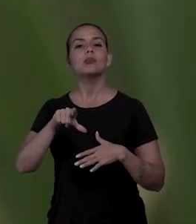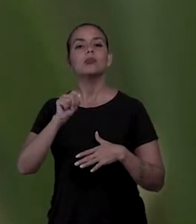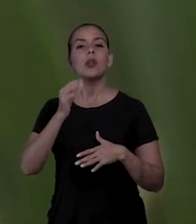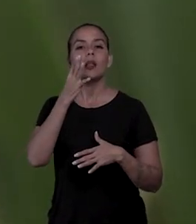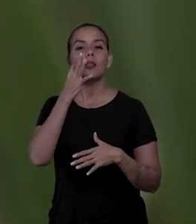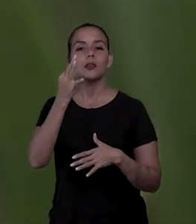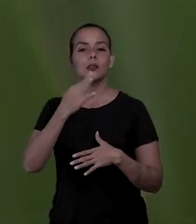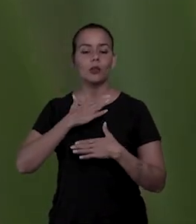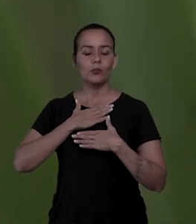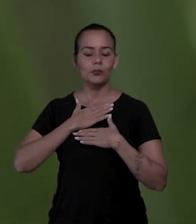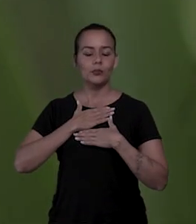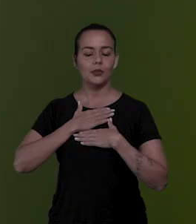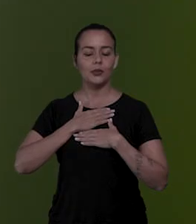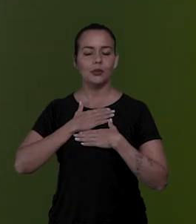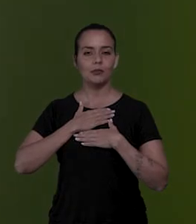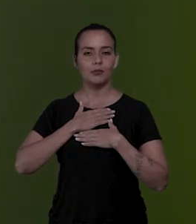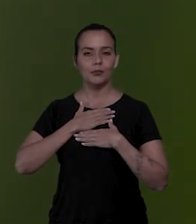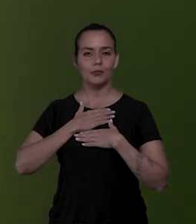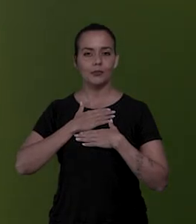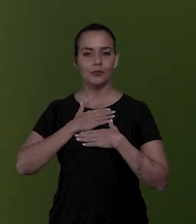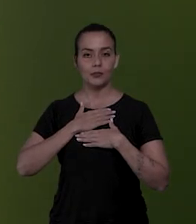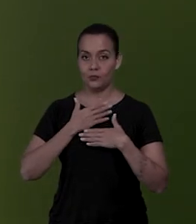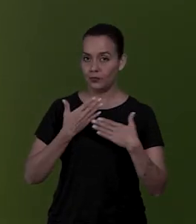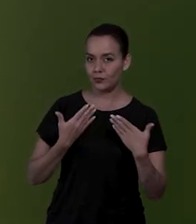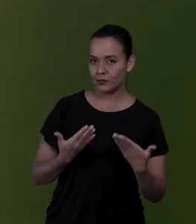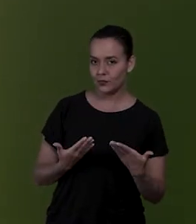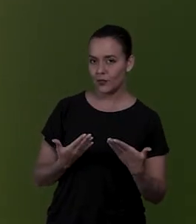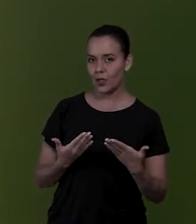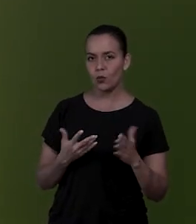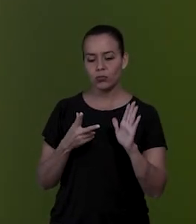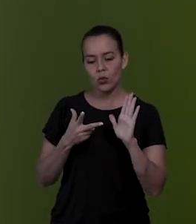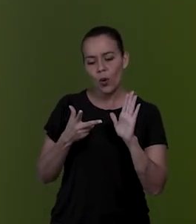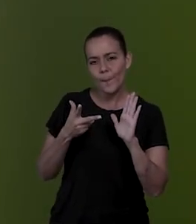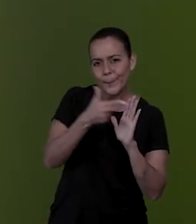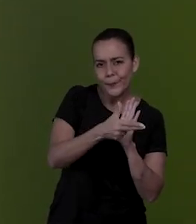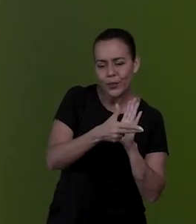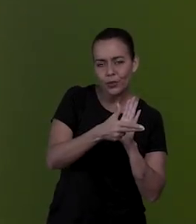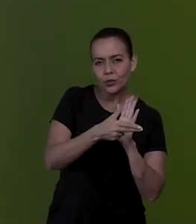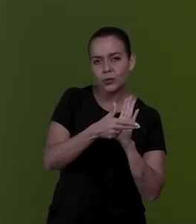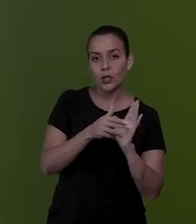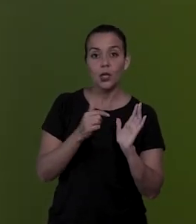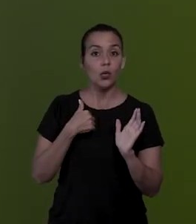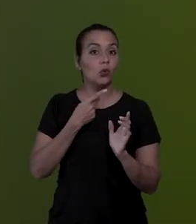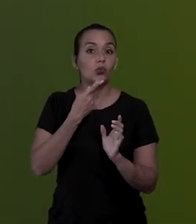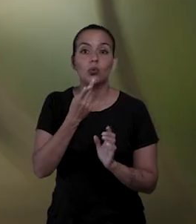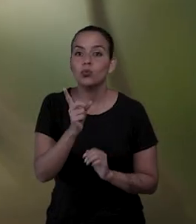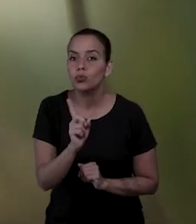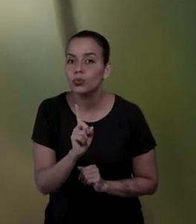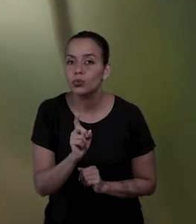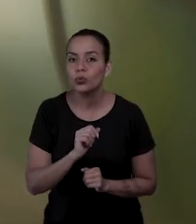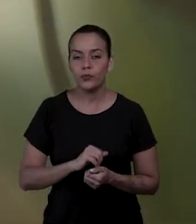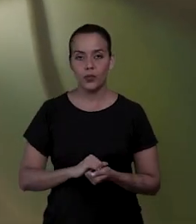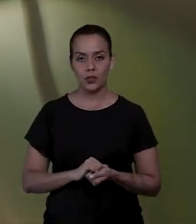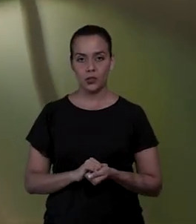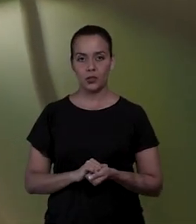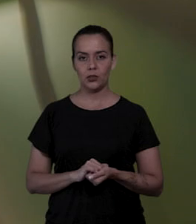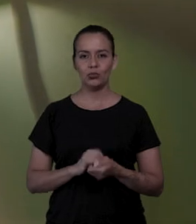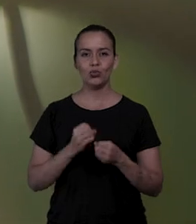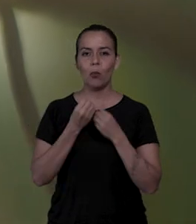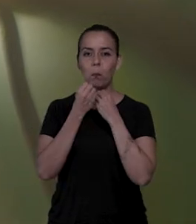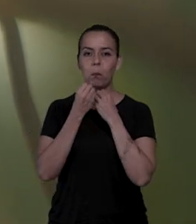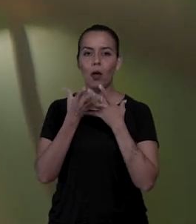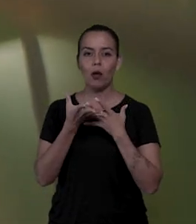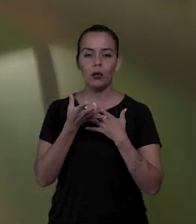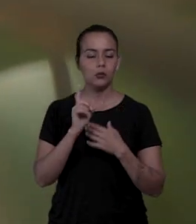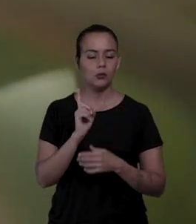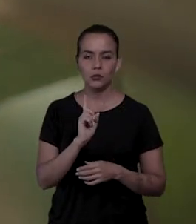atenção é muito preciosa. Eu prefiro dizer sim por aqui. Então, poda, e eu não